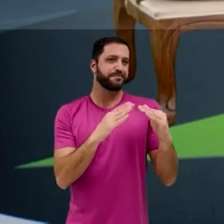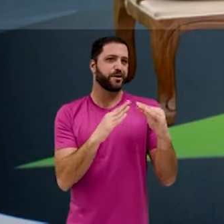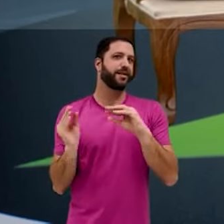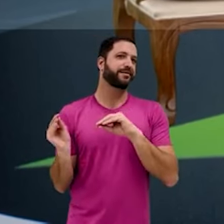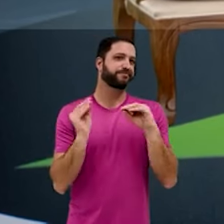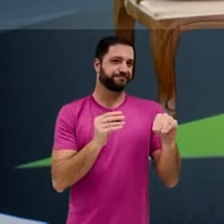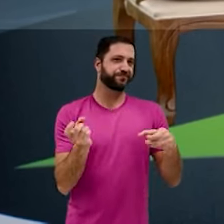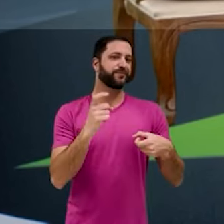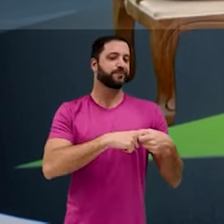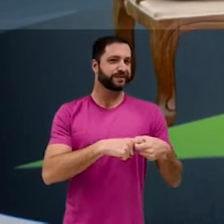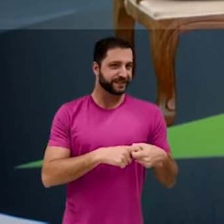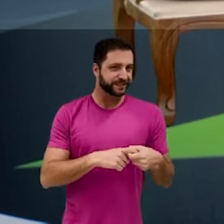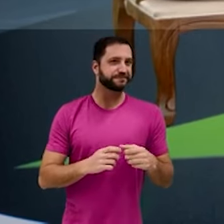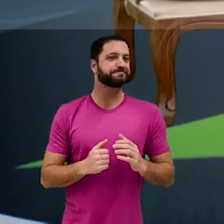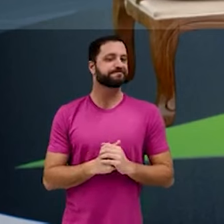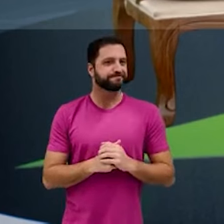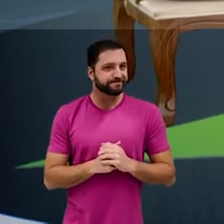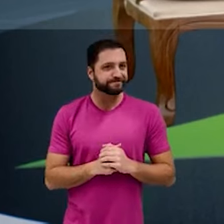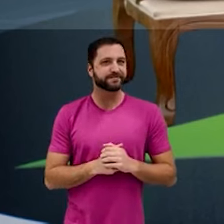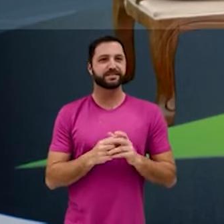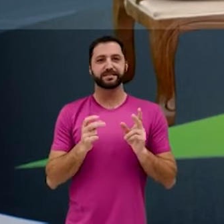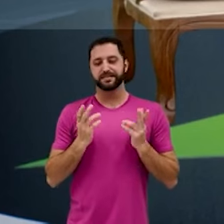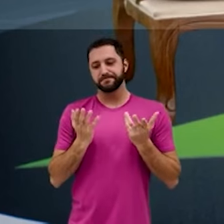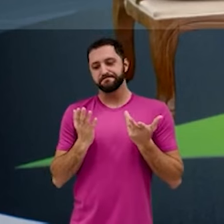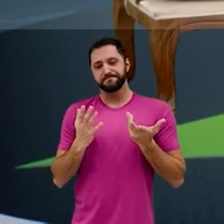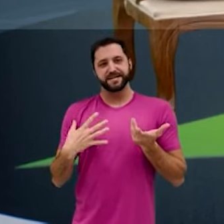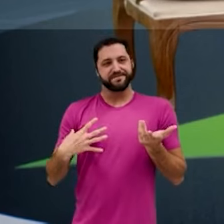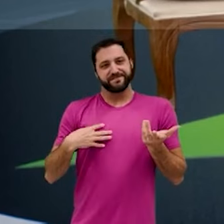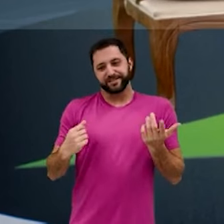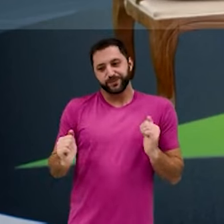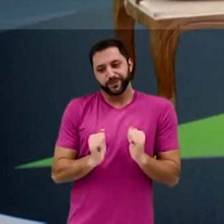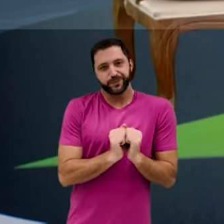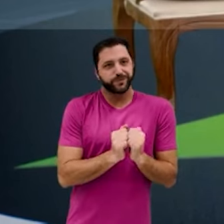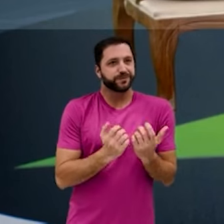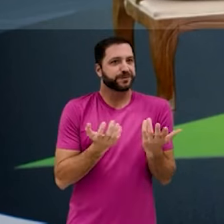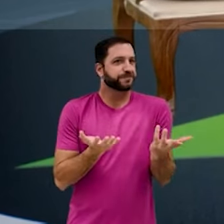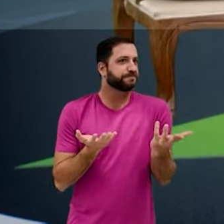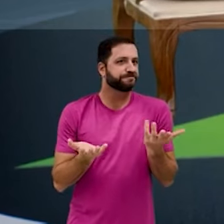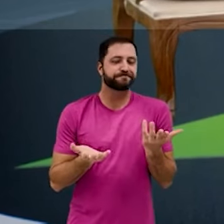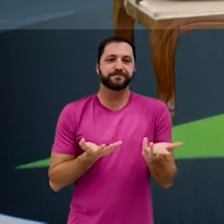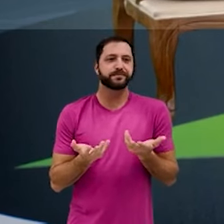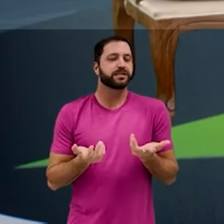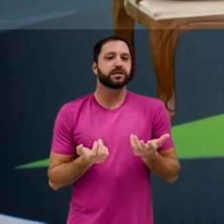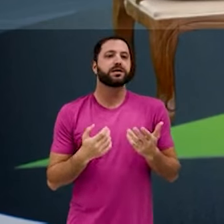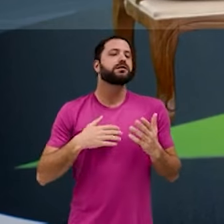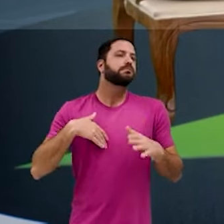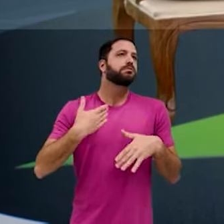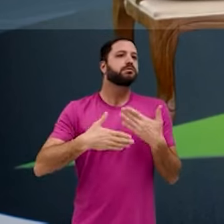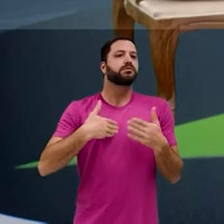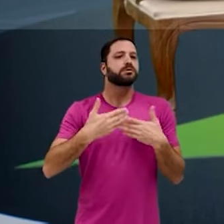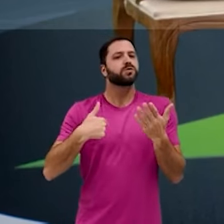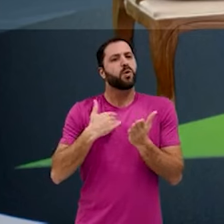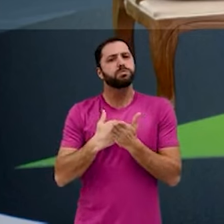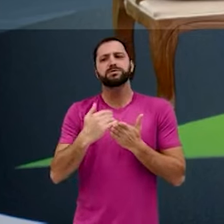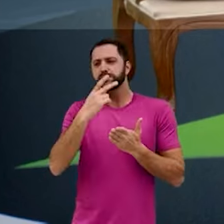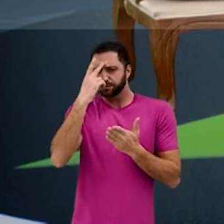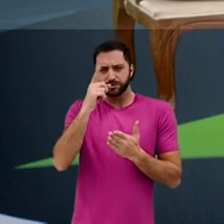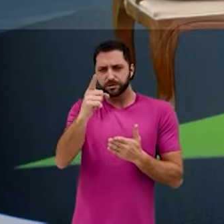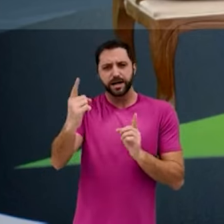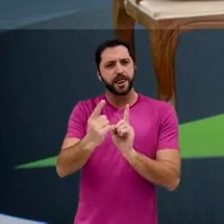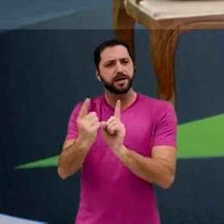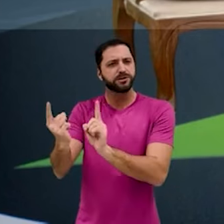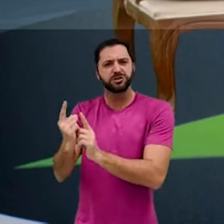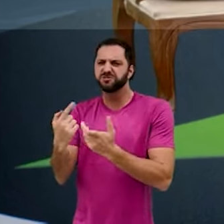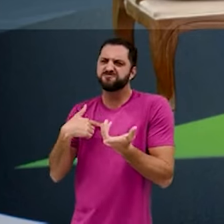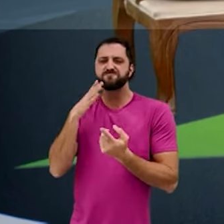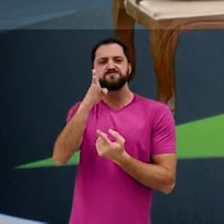pais, que eu não queria, com a minha filha ainda, para aquela mesma criação. E daí, voltei a morar lá, mas aí eu